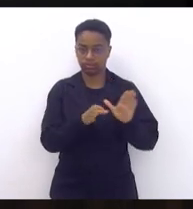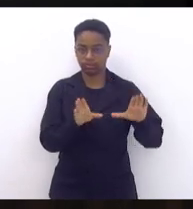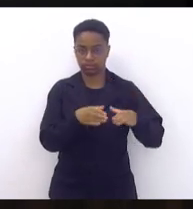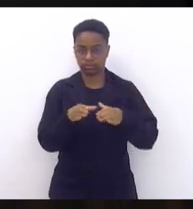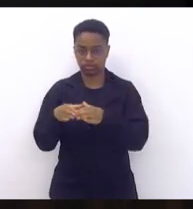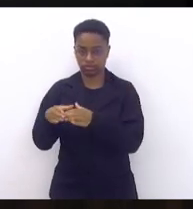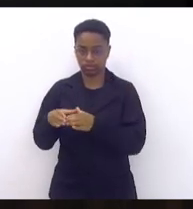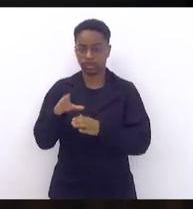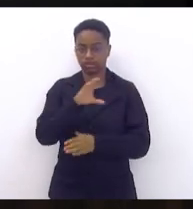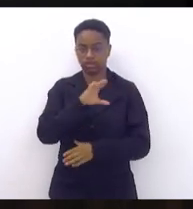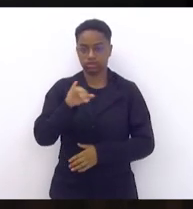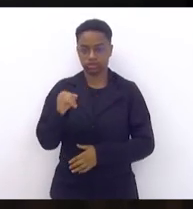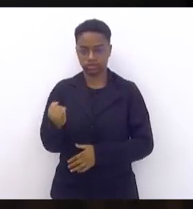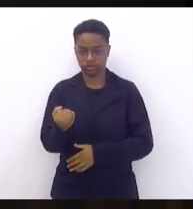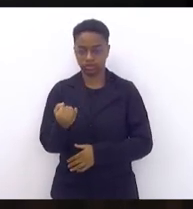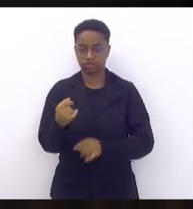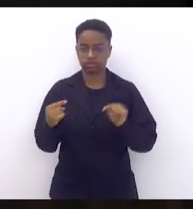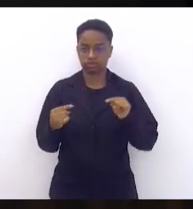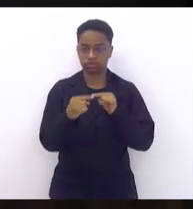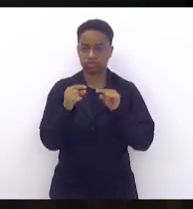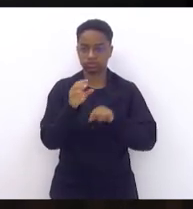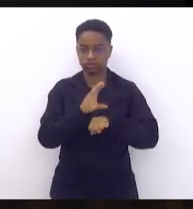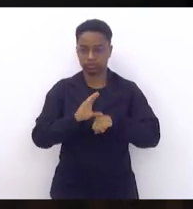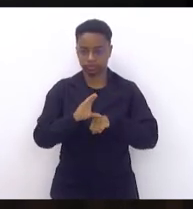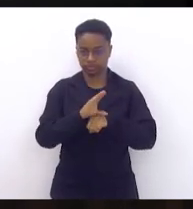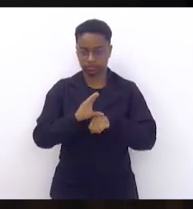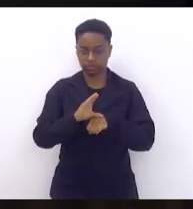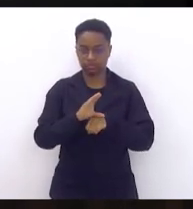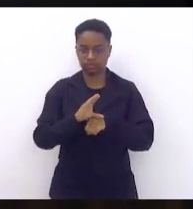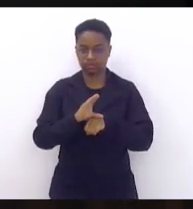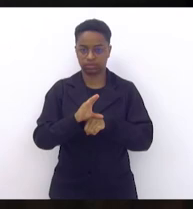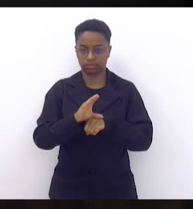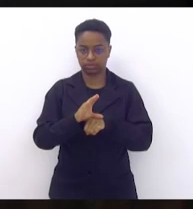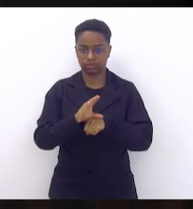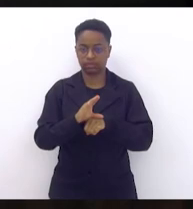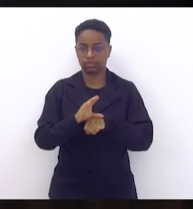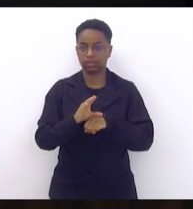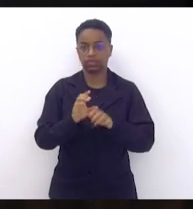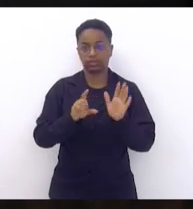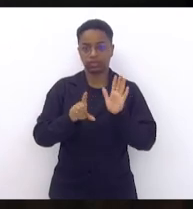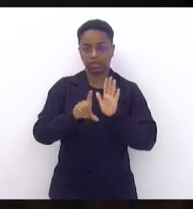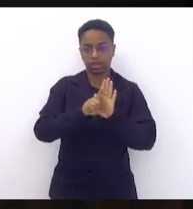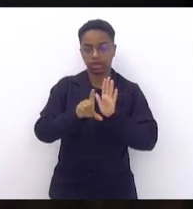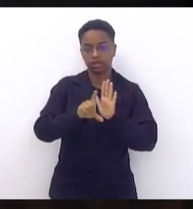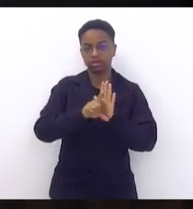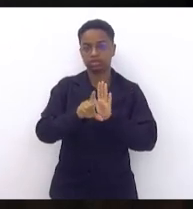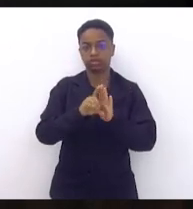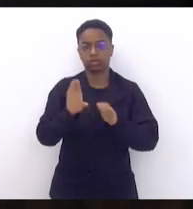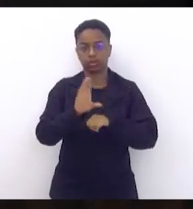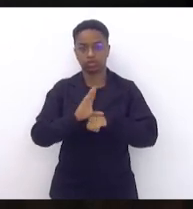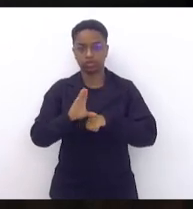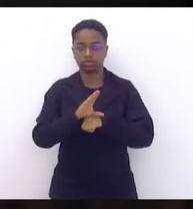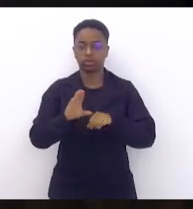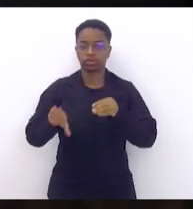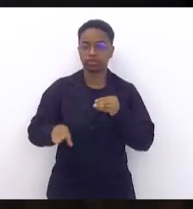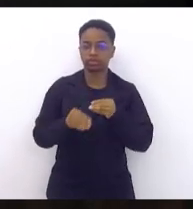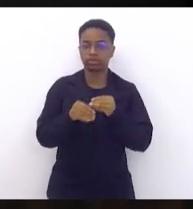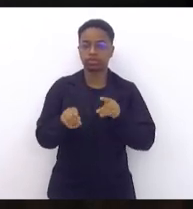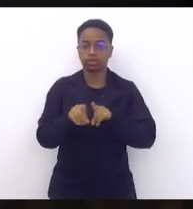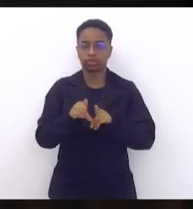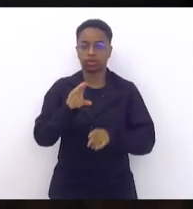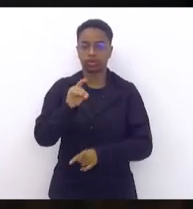Comissões de Constituição e Justiça pela Constitucionalidade, de Legislação Constitucional Complementar e Códigos,